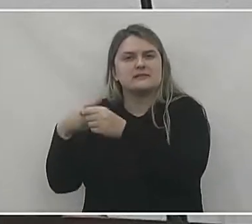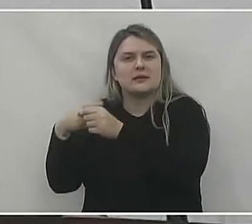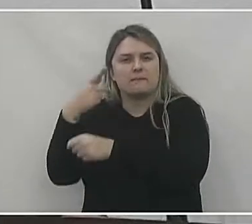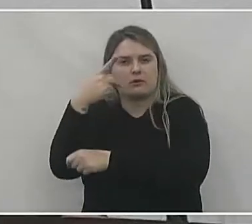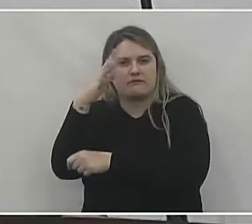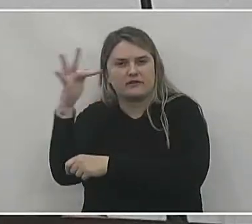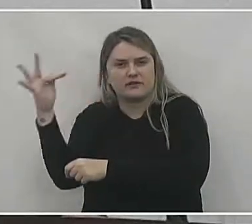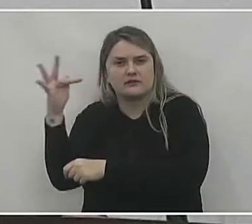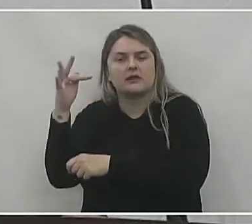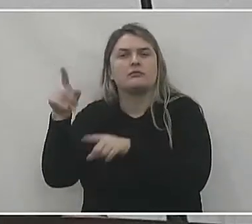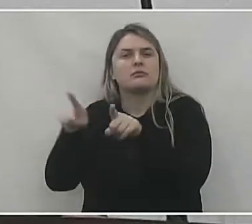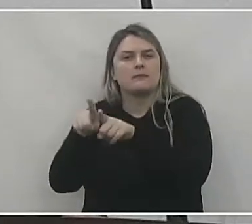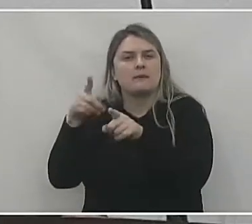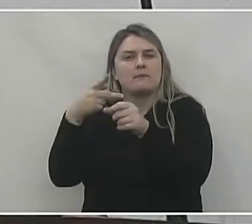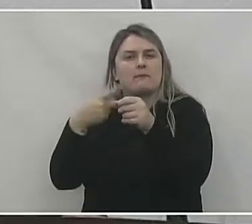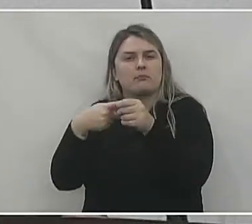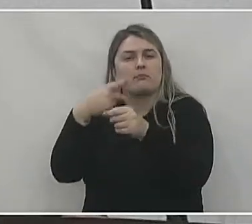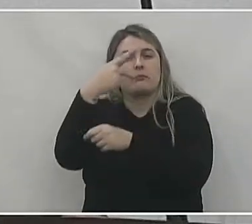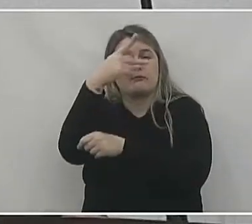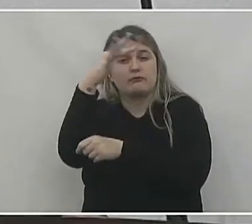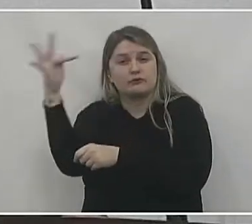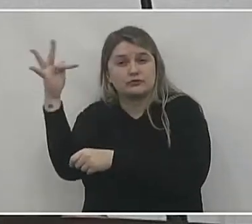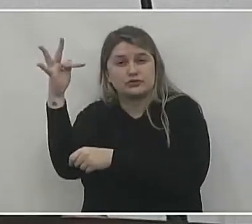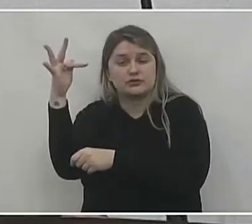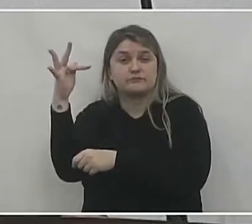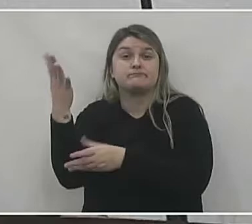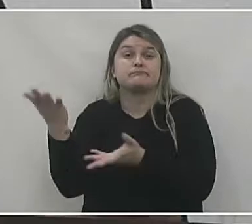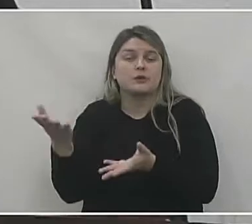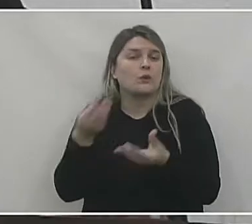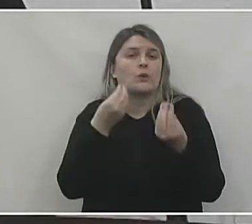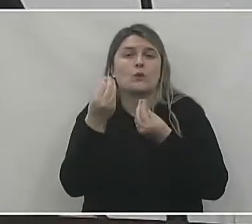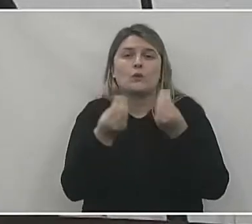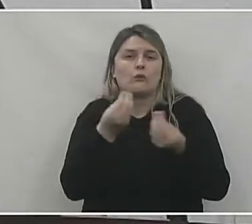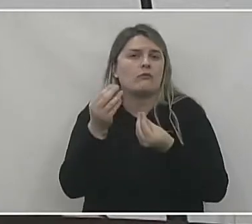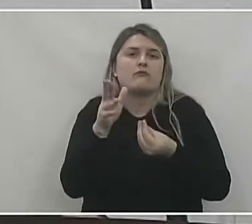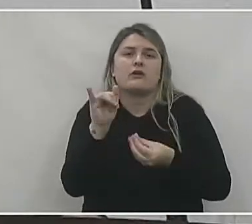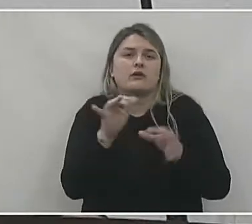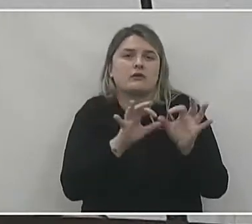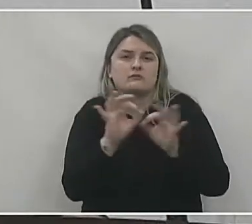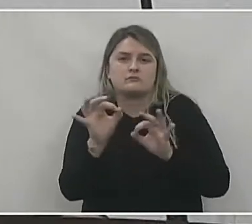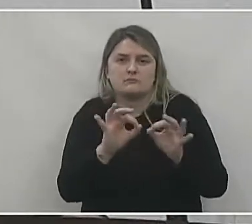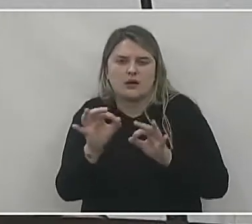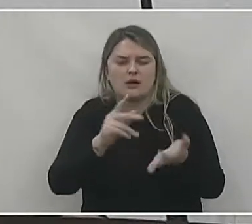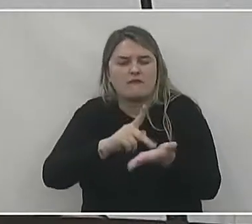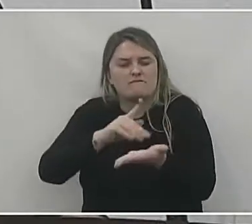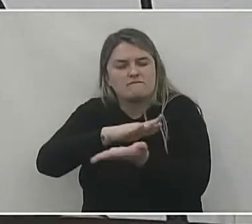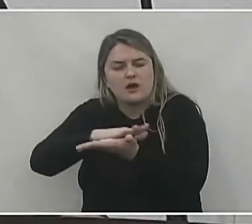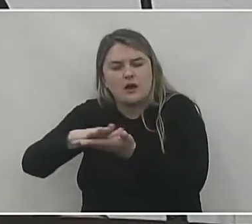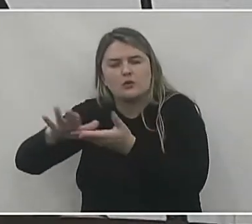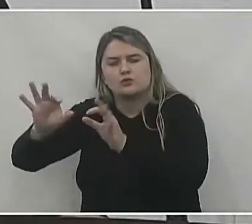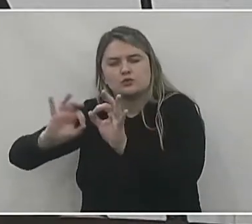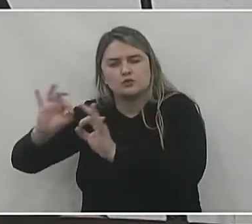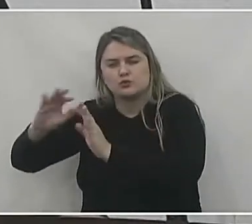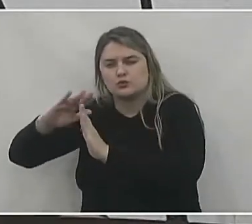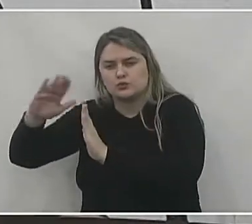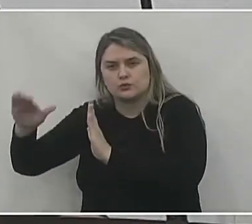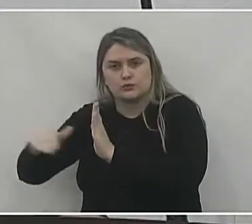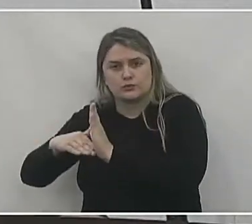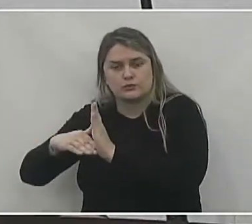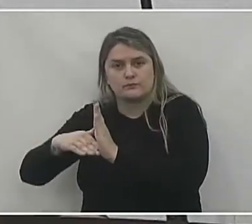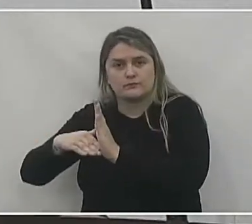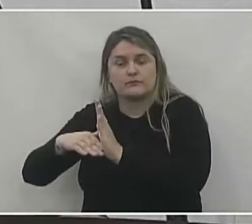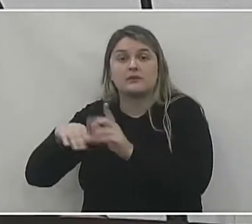temos reivindicações de Frontin, questão dos trevos, porque como vai ser elaborado a restauração da rodovia, a rodovia também vai